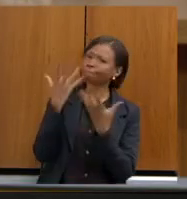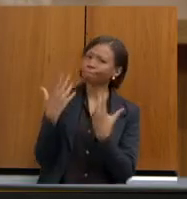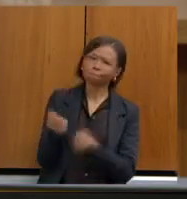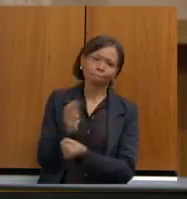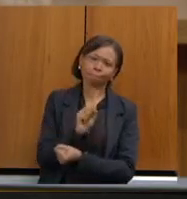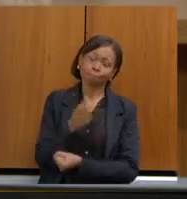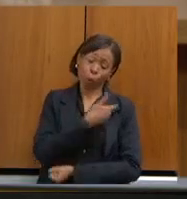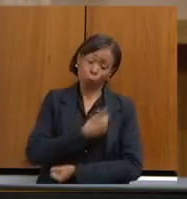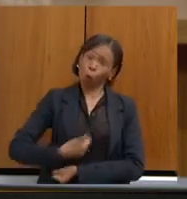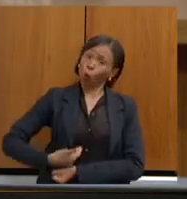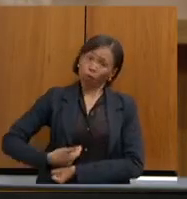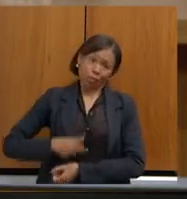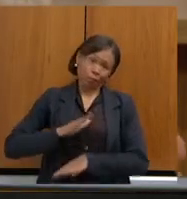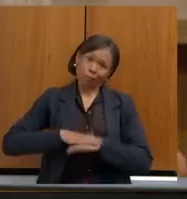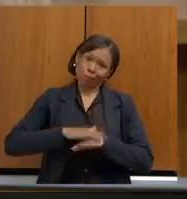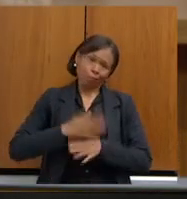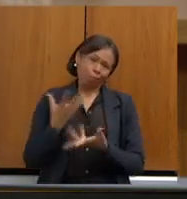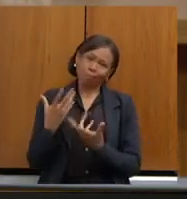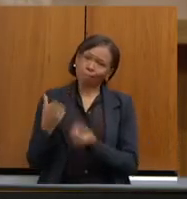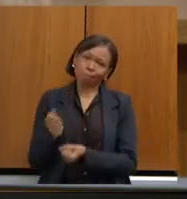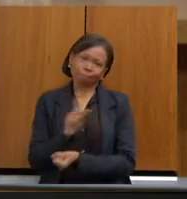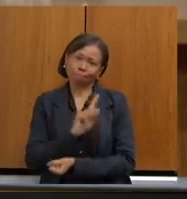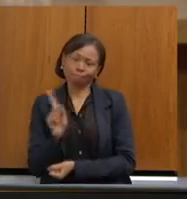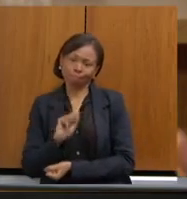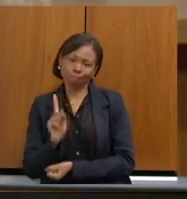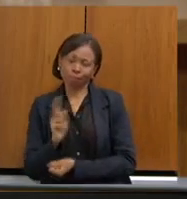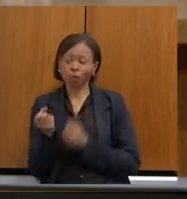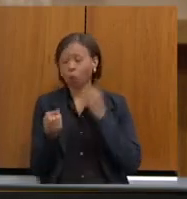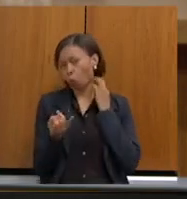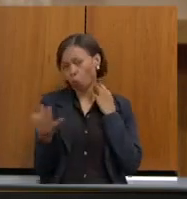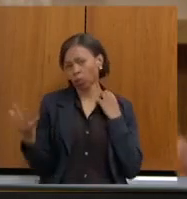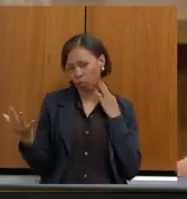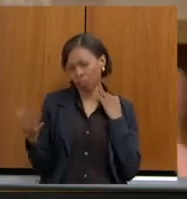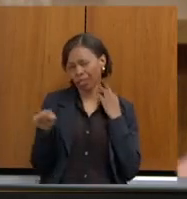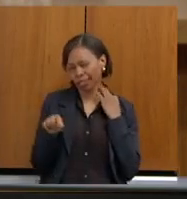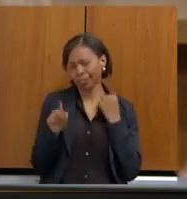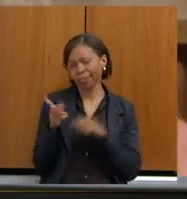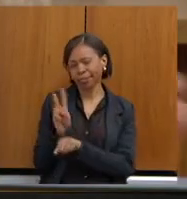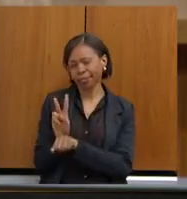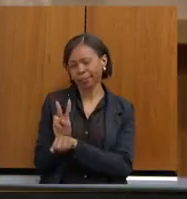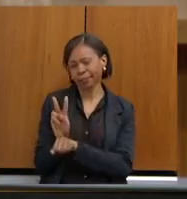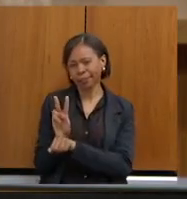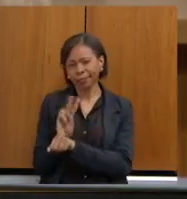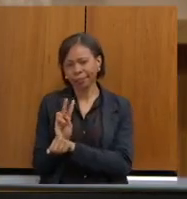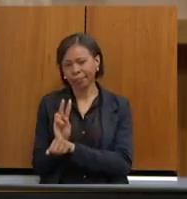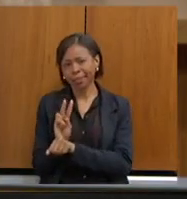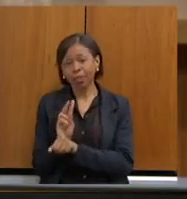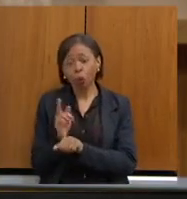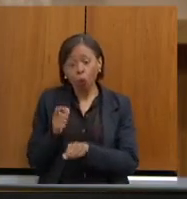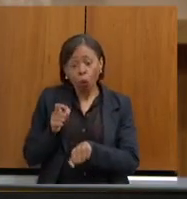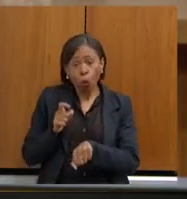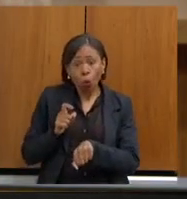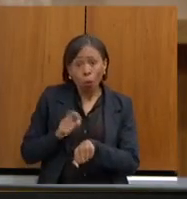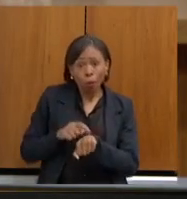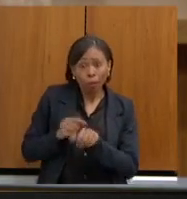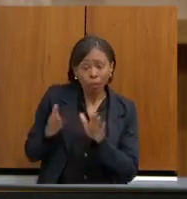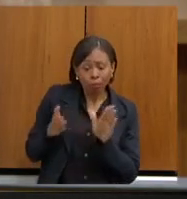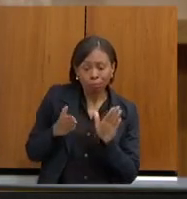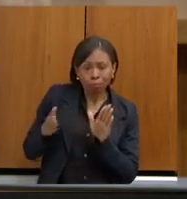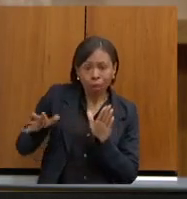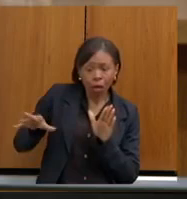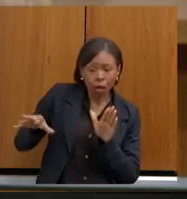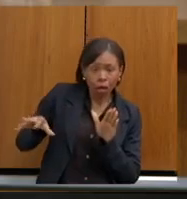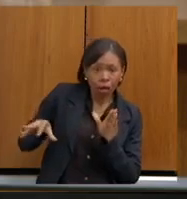das circunstâncias no que se refere aí ao momento que se passava para inclusão e nós estamos